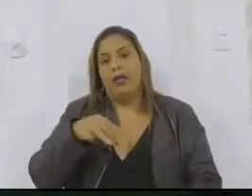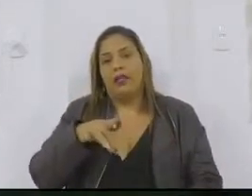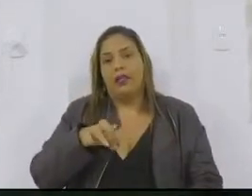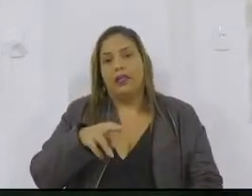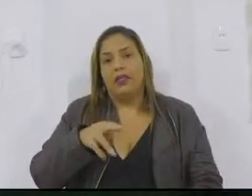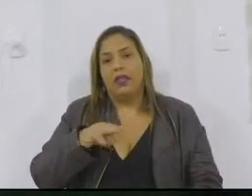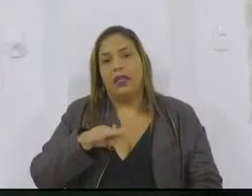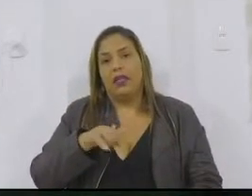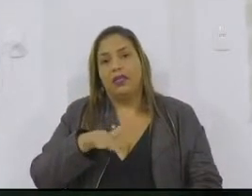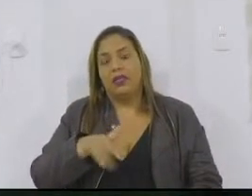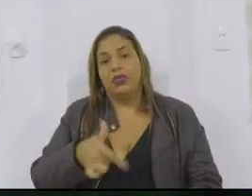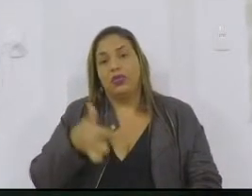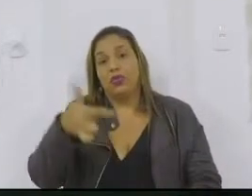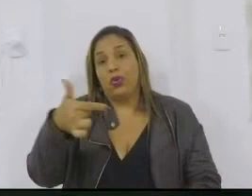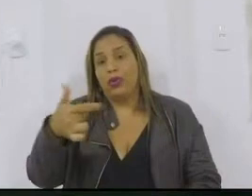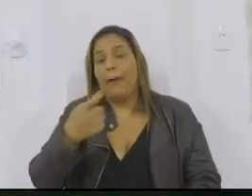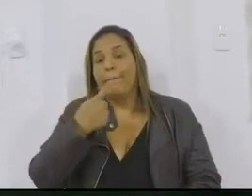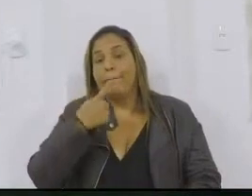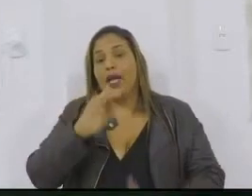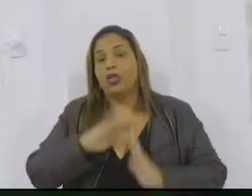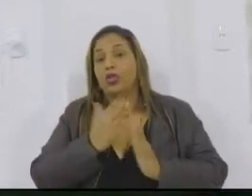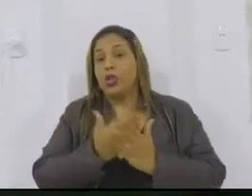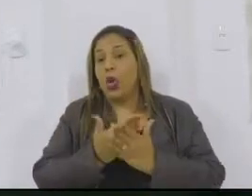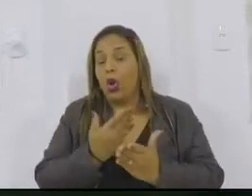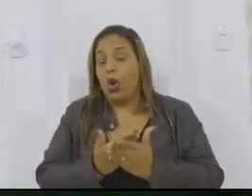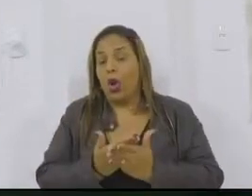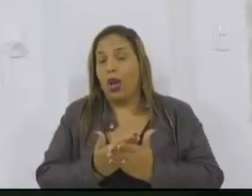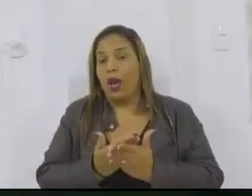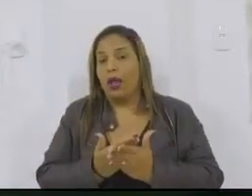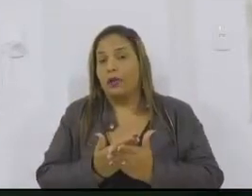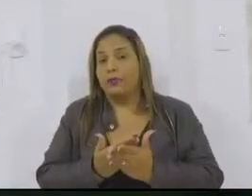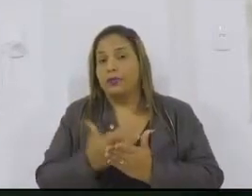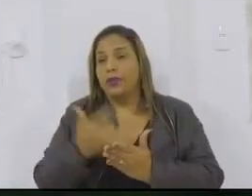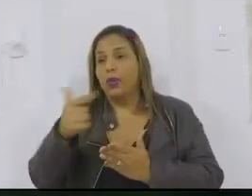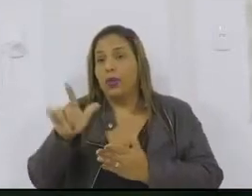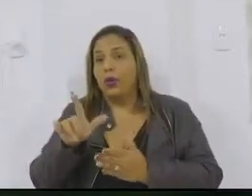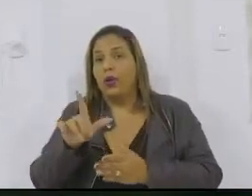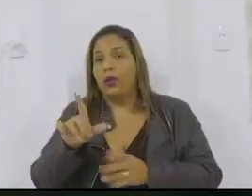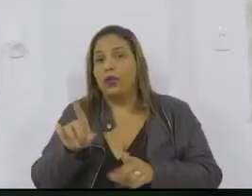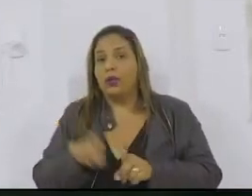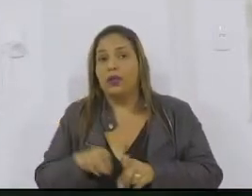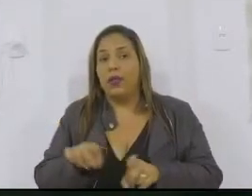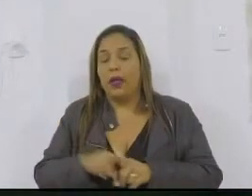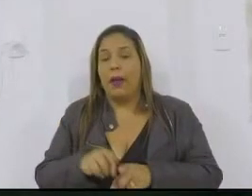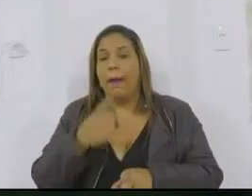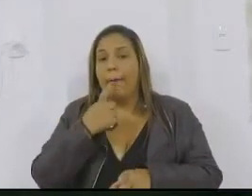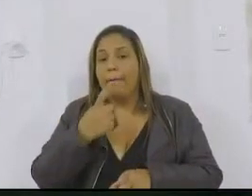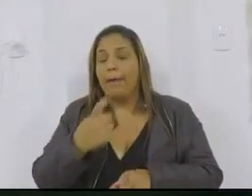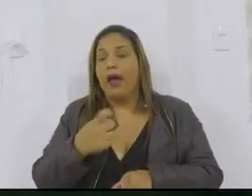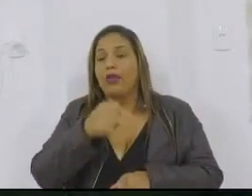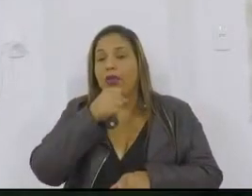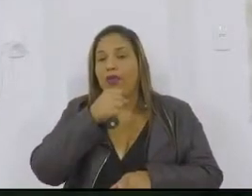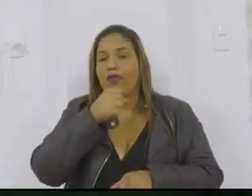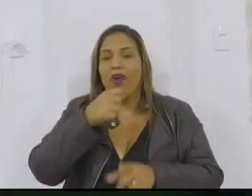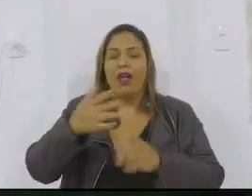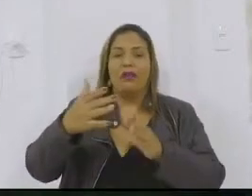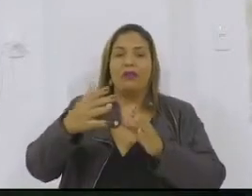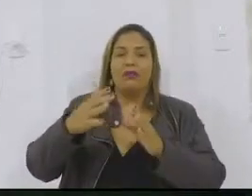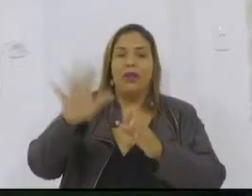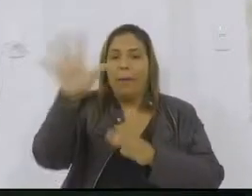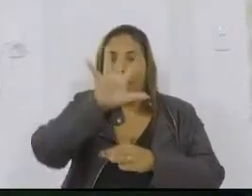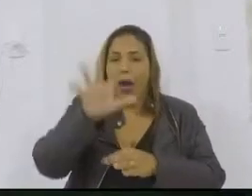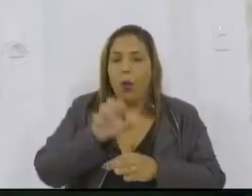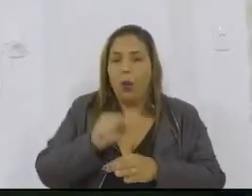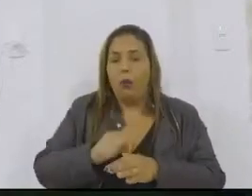Zuquerina, e perto ali do antigo Sani Macumba, não sei se é ainda onde, que é horrível aquela área, e no